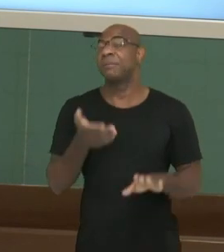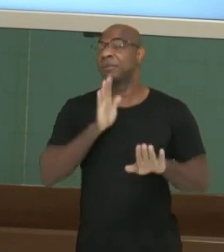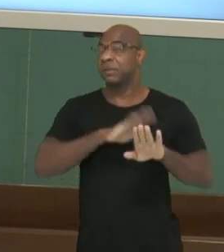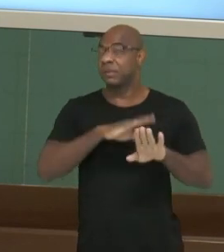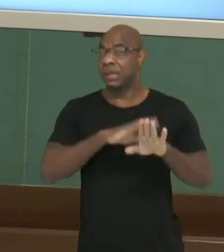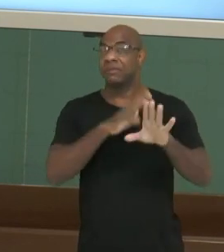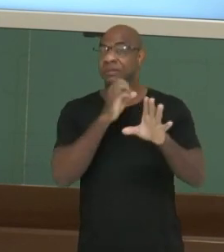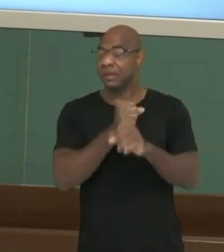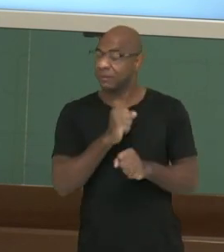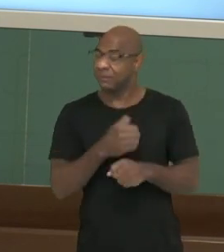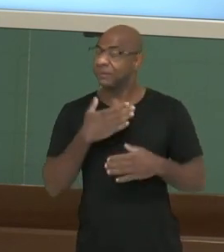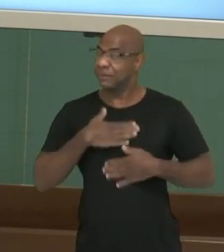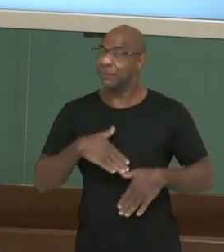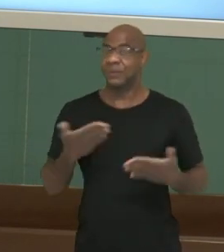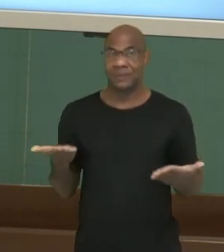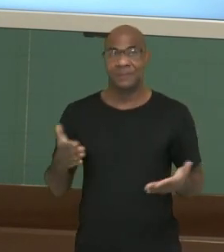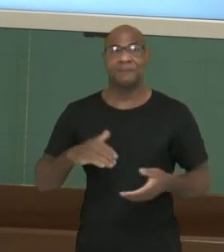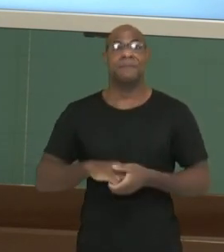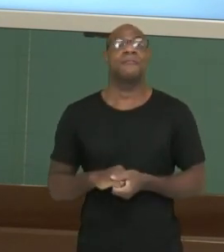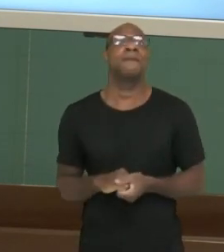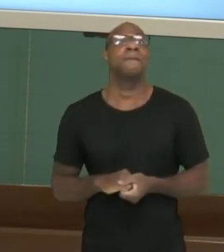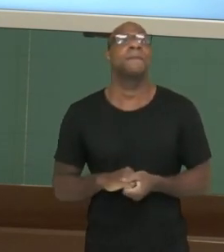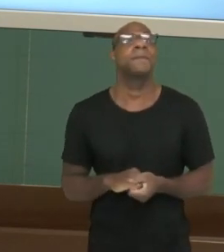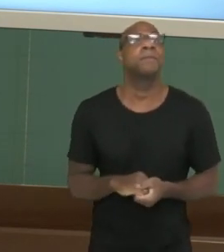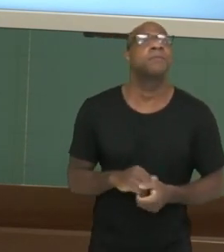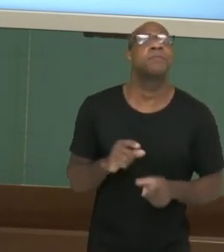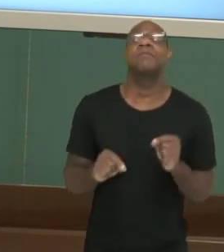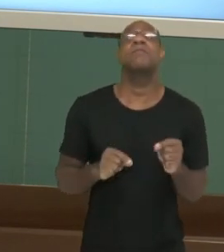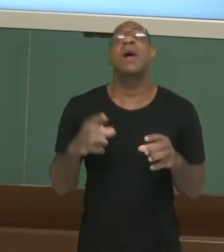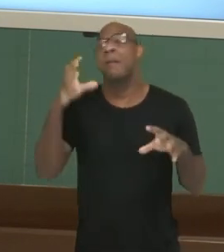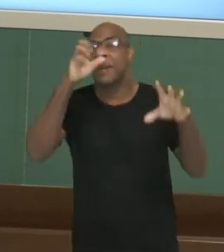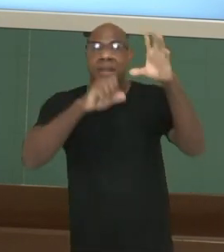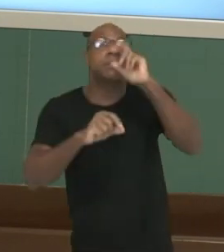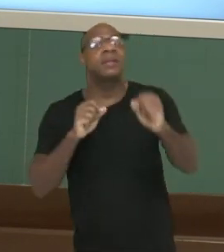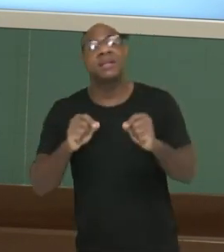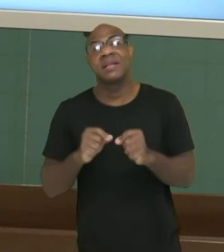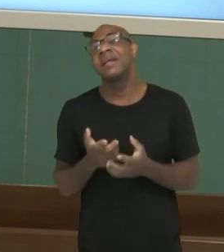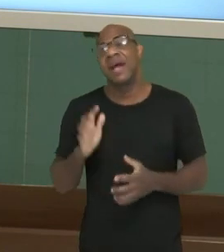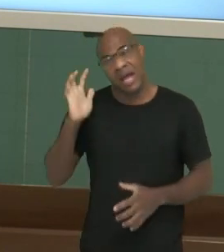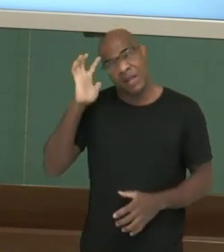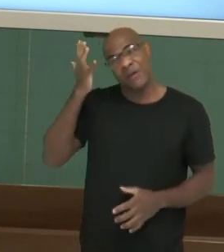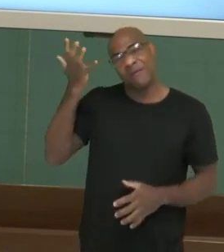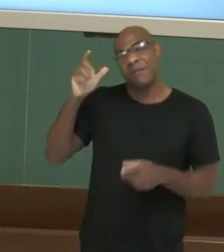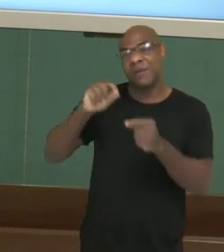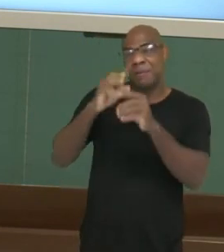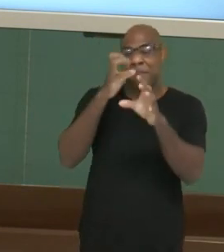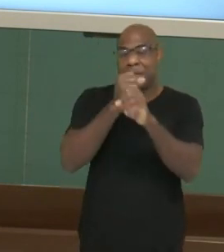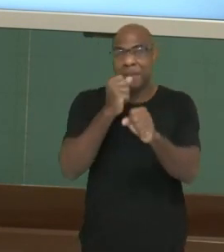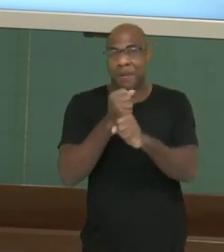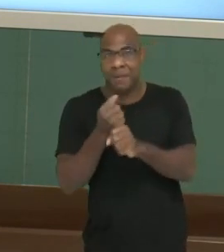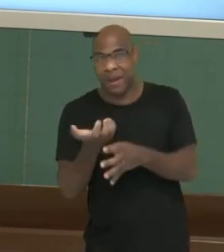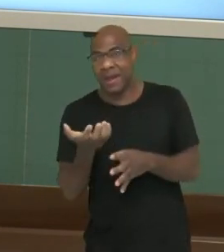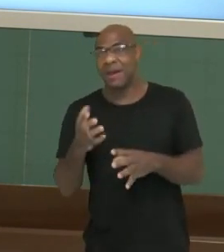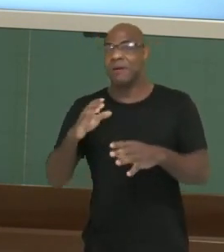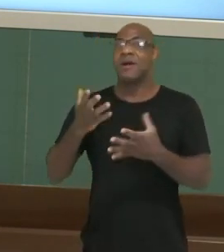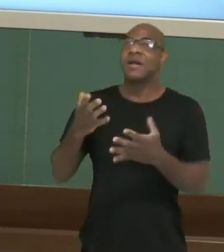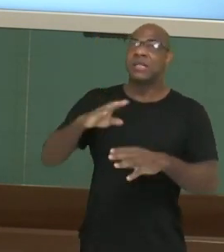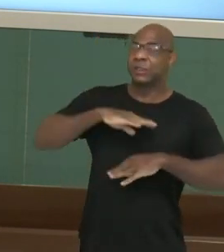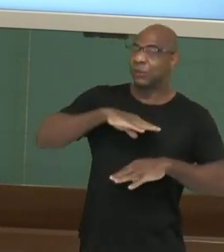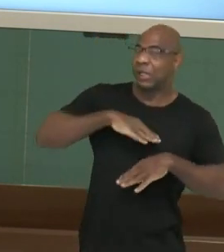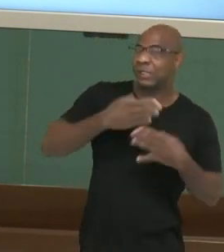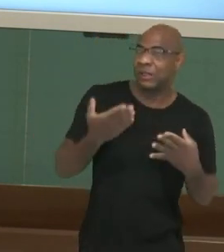conta. Tranquilo, né? O que vimos? Resolvemos situações e problemas que envolvem juros compostos